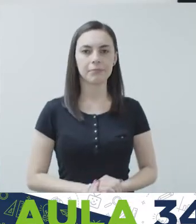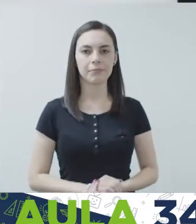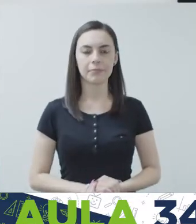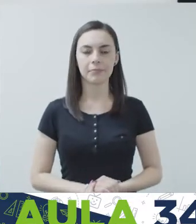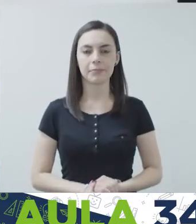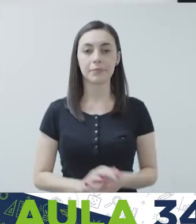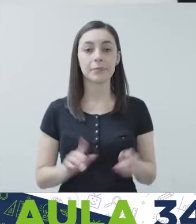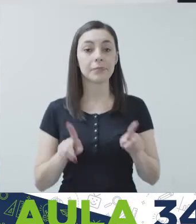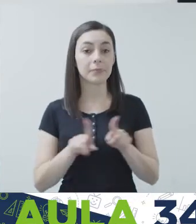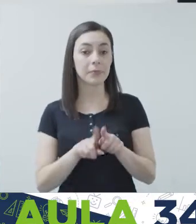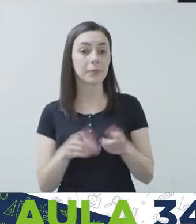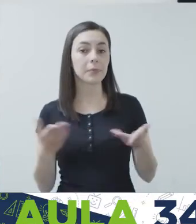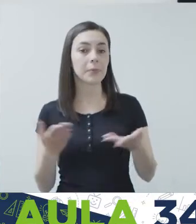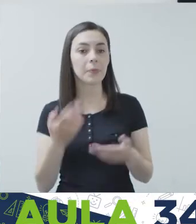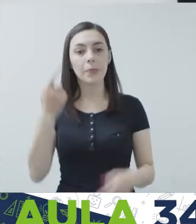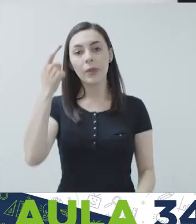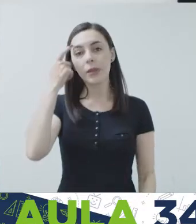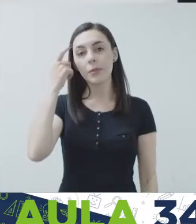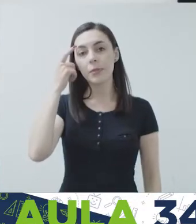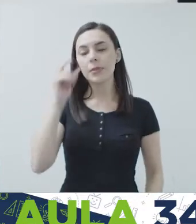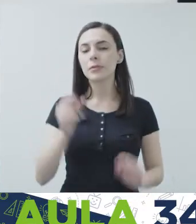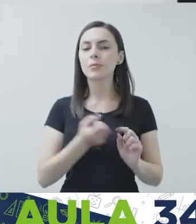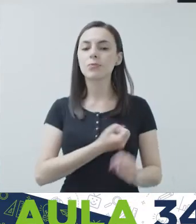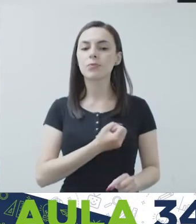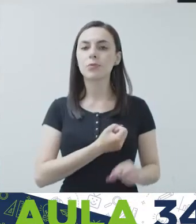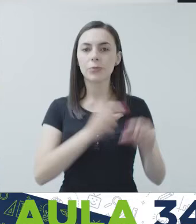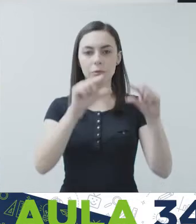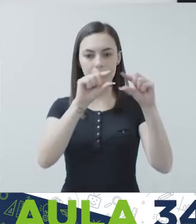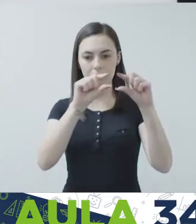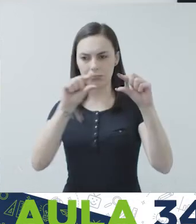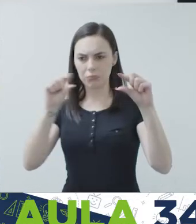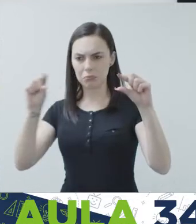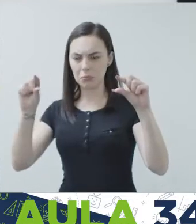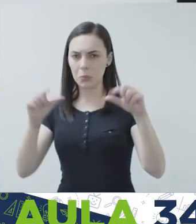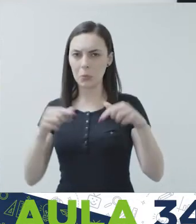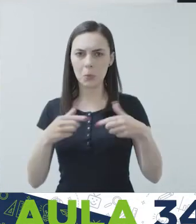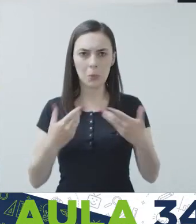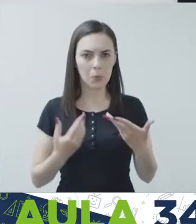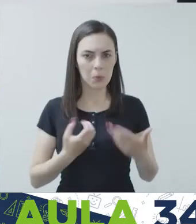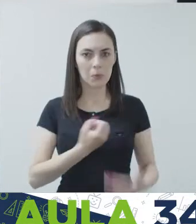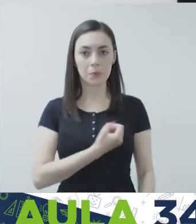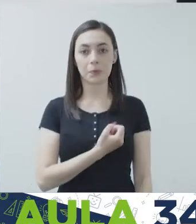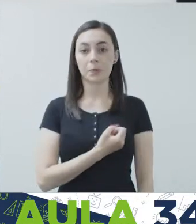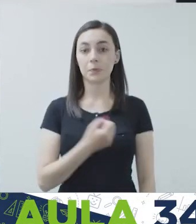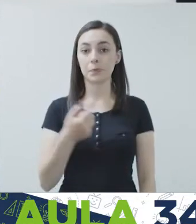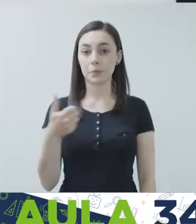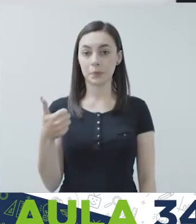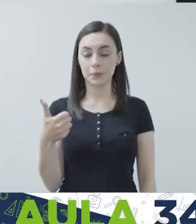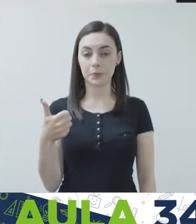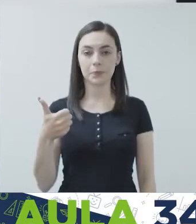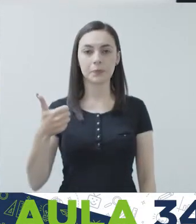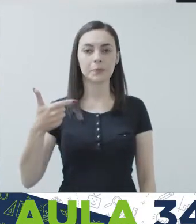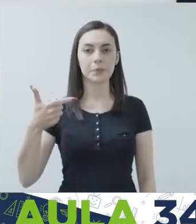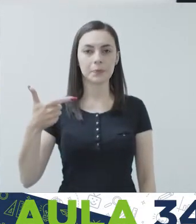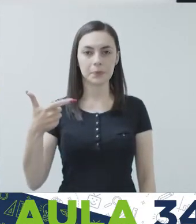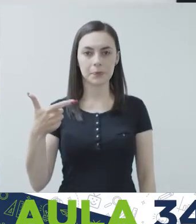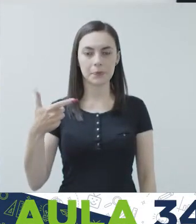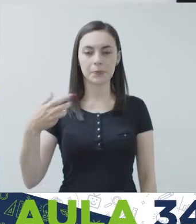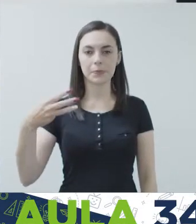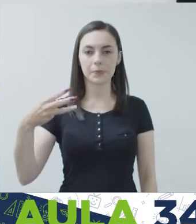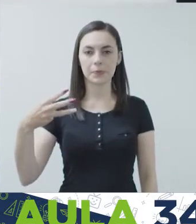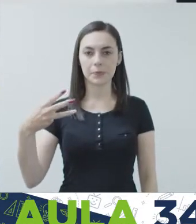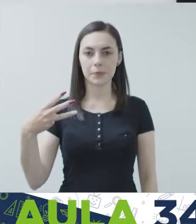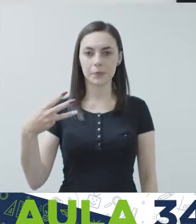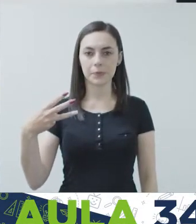vamos pensar nos números que estão nessa primeira linha. É o número 1... É o número 2,